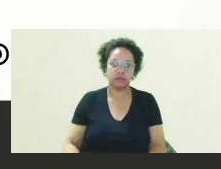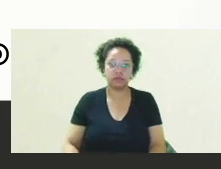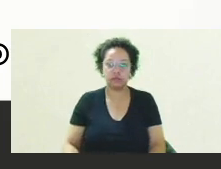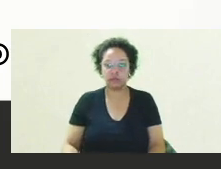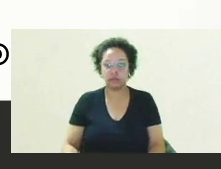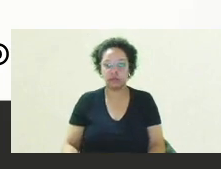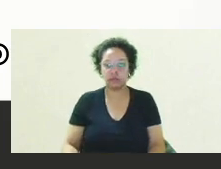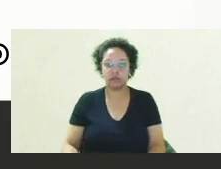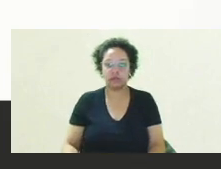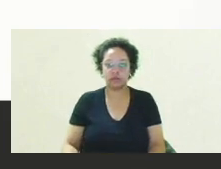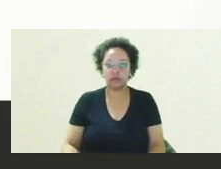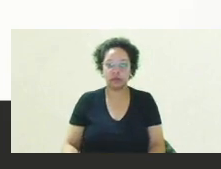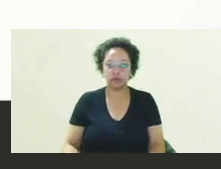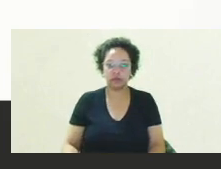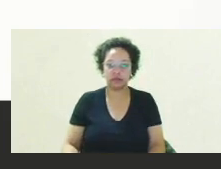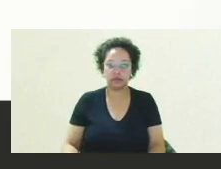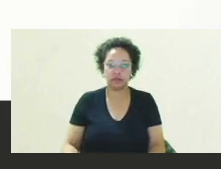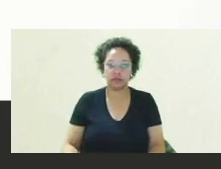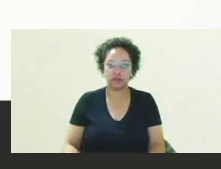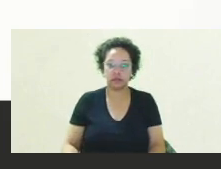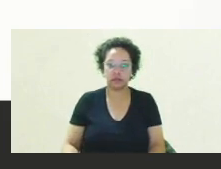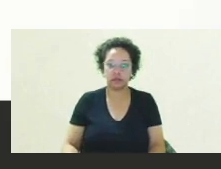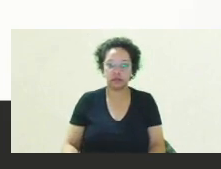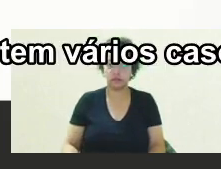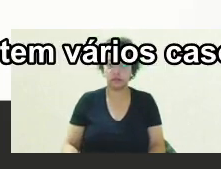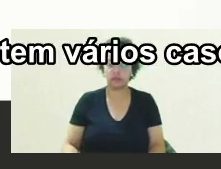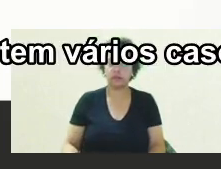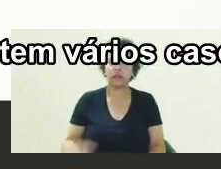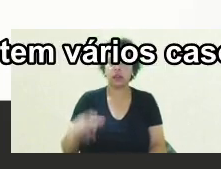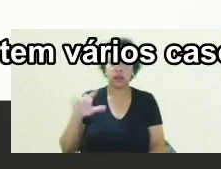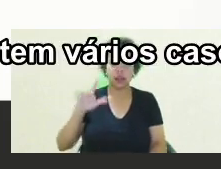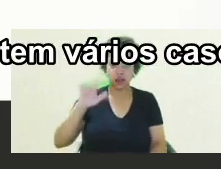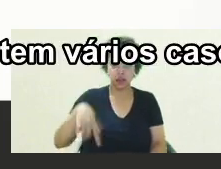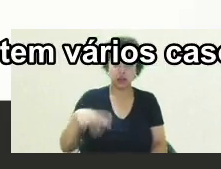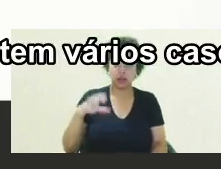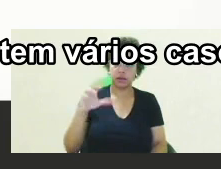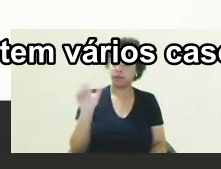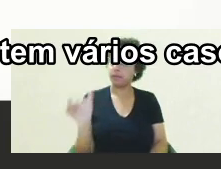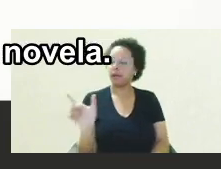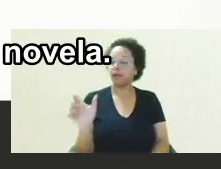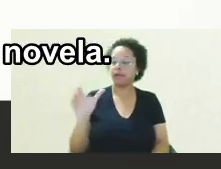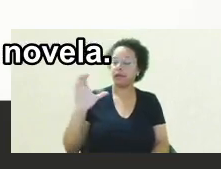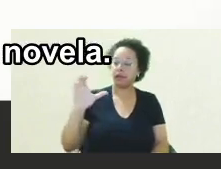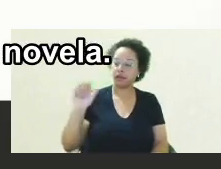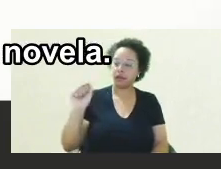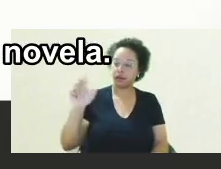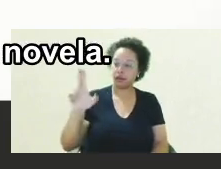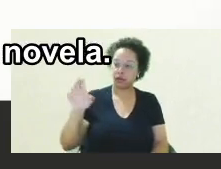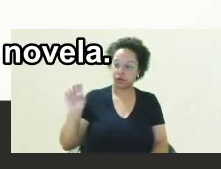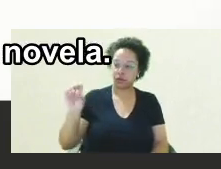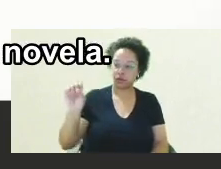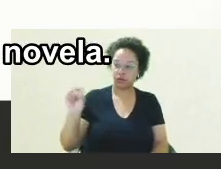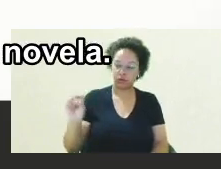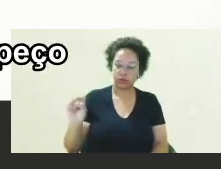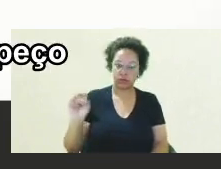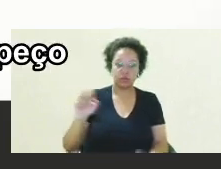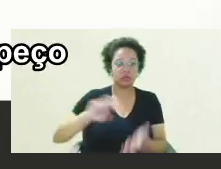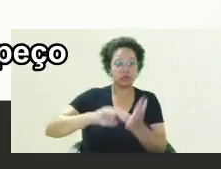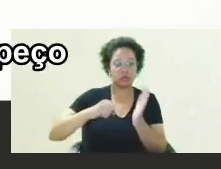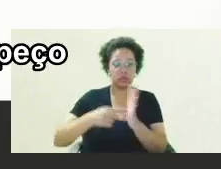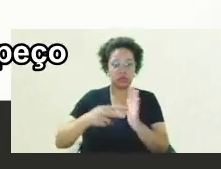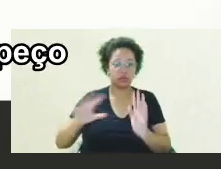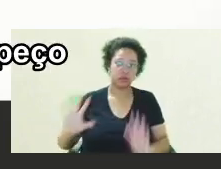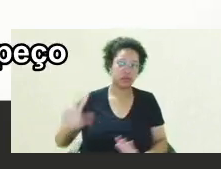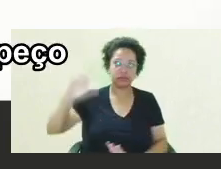caos. Na verdade, são vários causos. Então, eu entendo que quando a gente tem vários causos, a gente está falando de uma